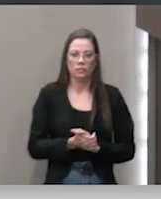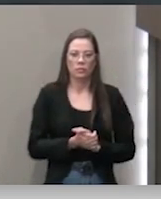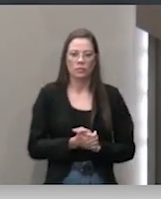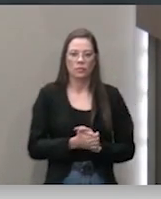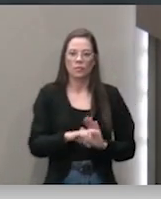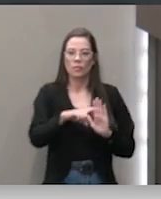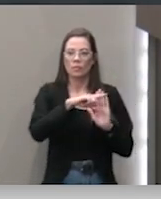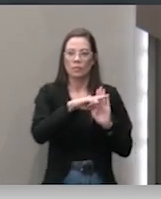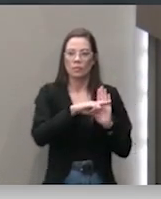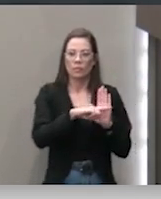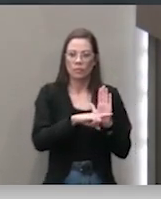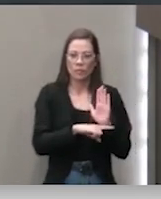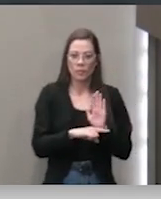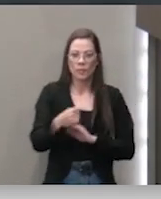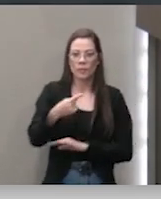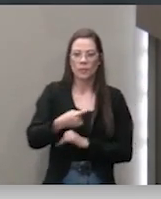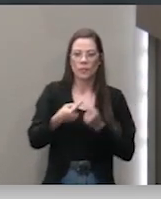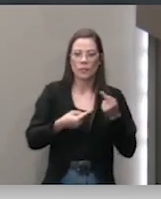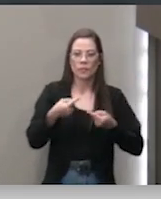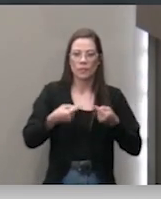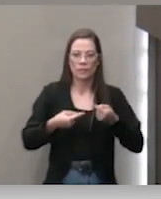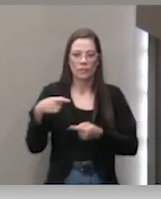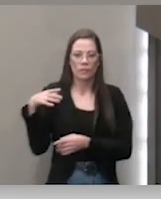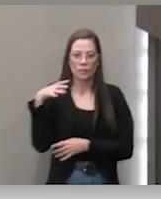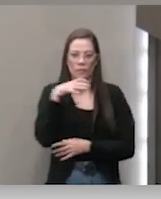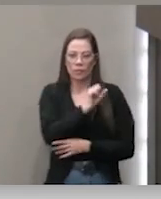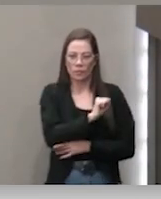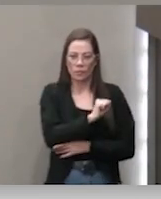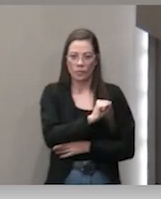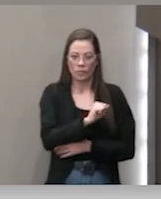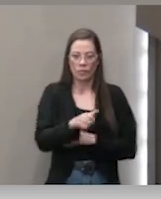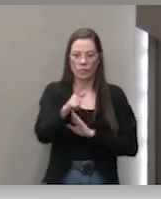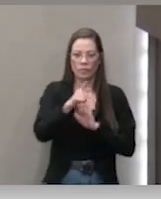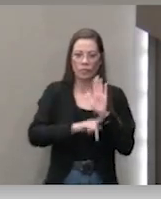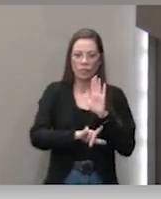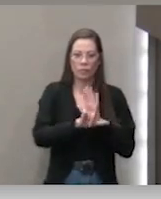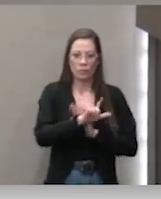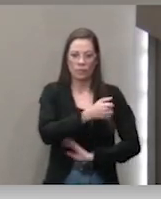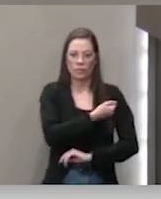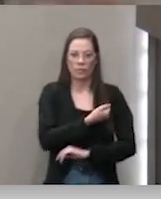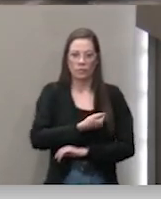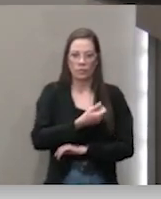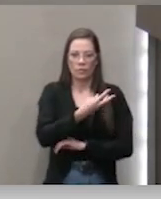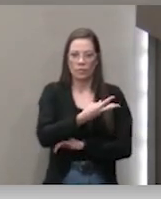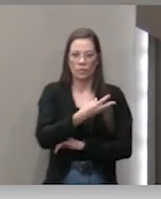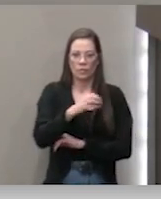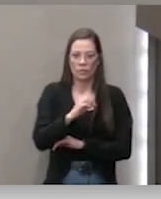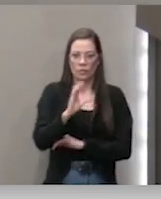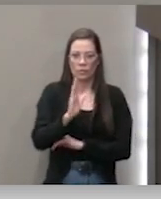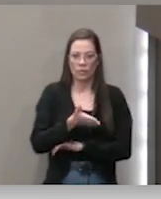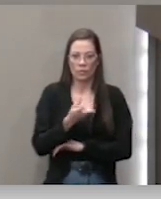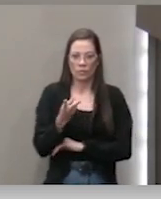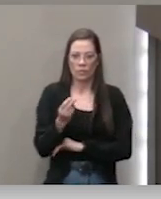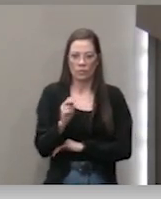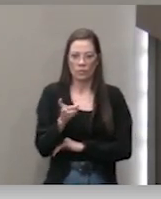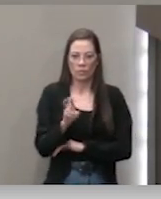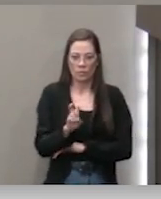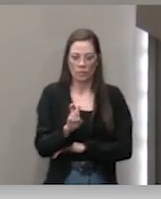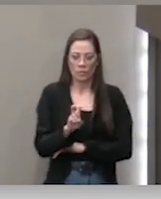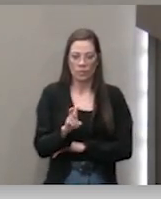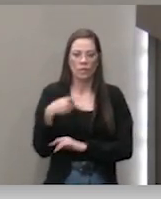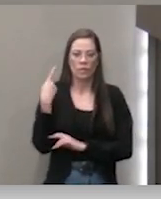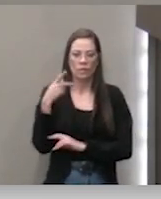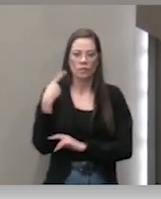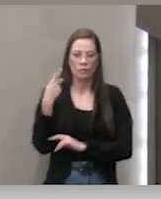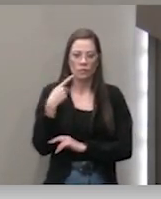Pauta. Em primeira discussão prévia. Projeto de lei número 30/2025, gabinete do vereador Ronaldo